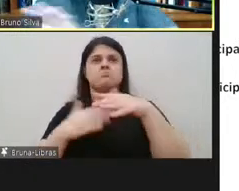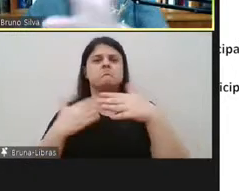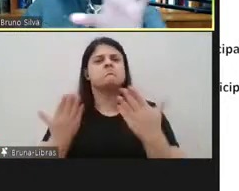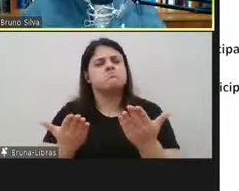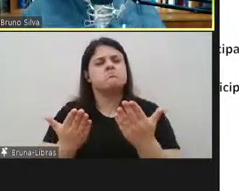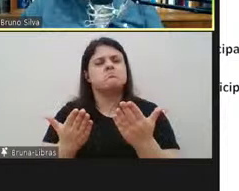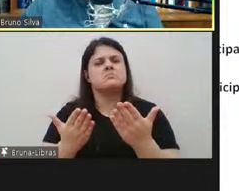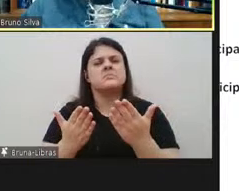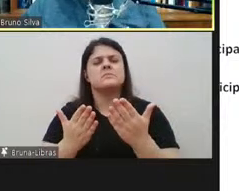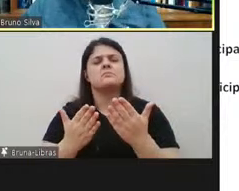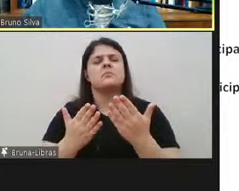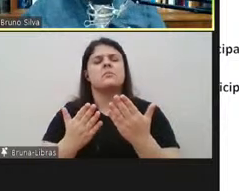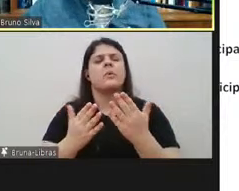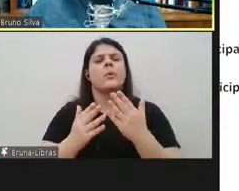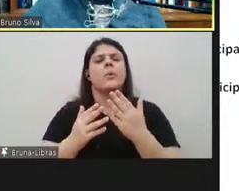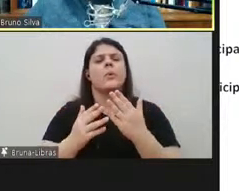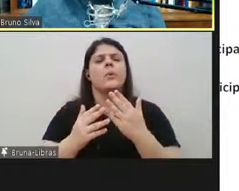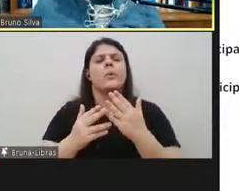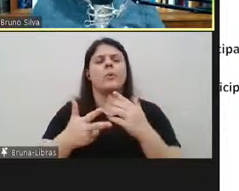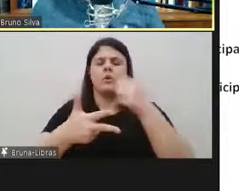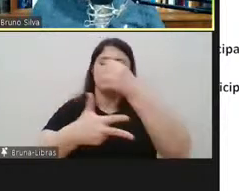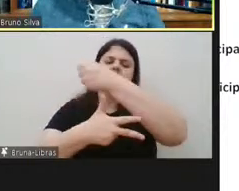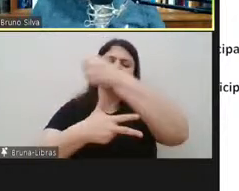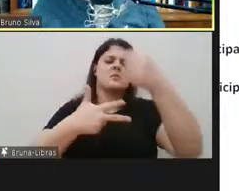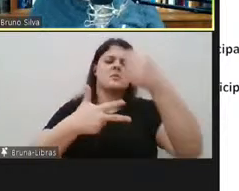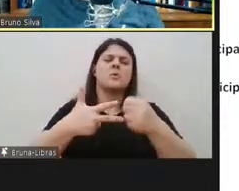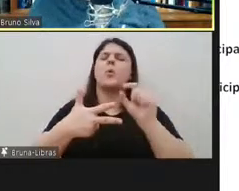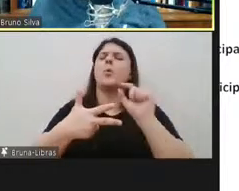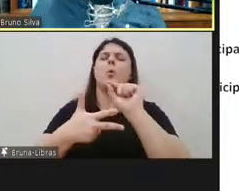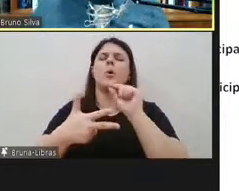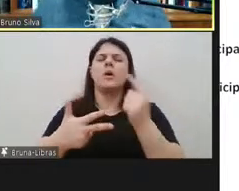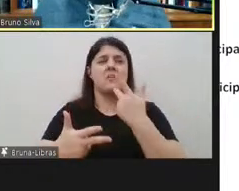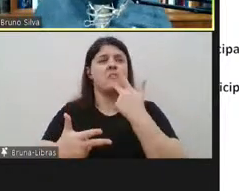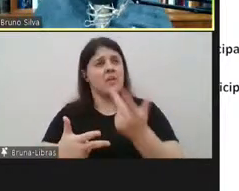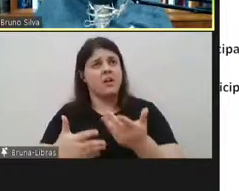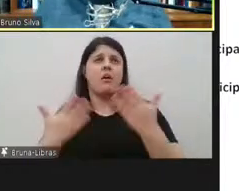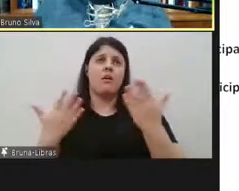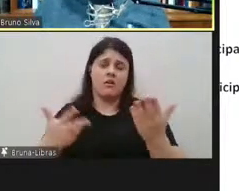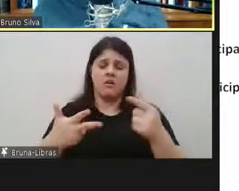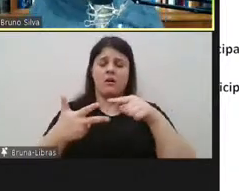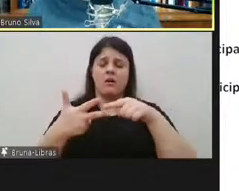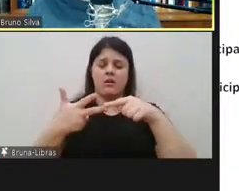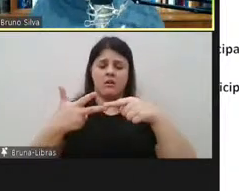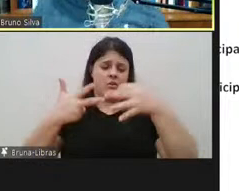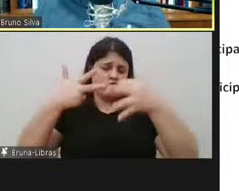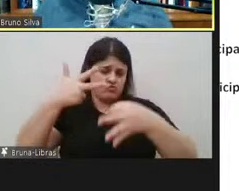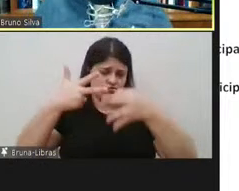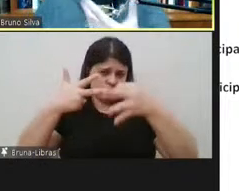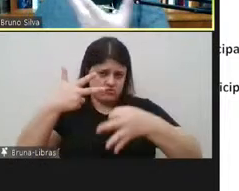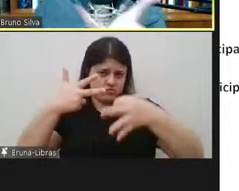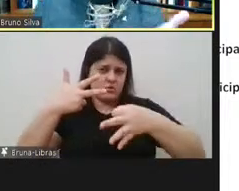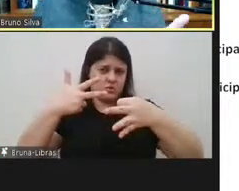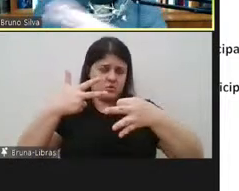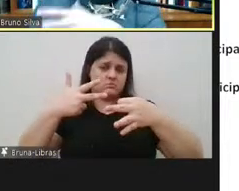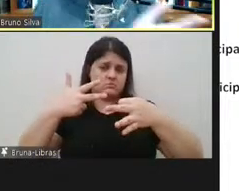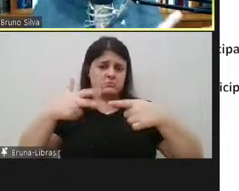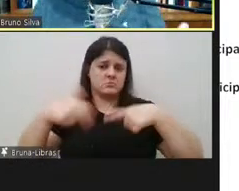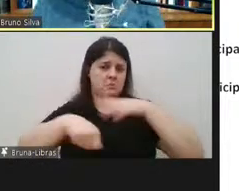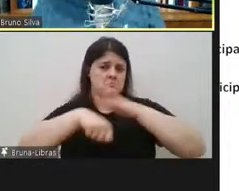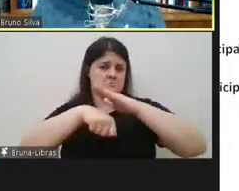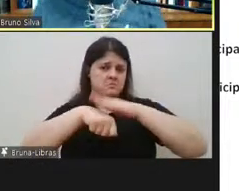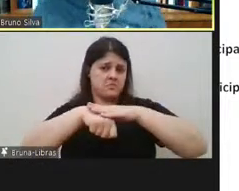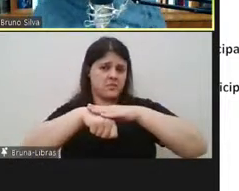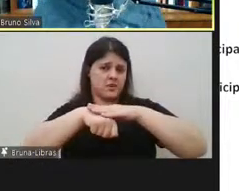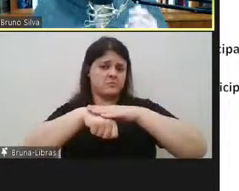fazes aquela pergunta bem o que que fazem os três poderes aí fazer para mim olha para o seu hoje É ele que vai de